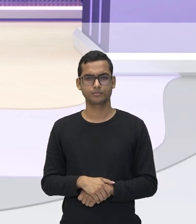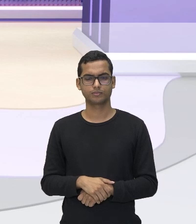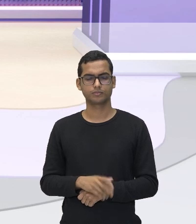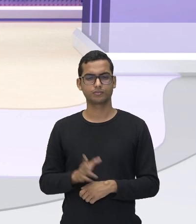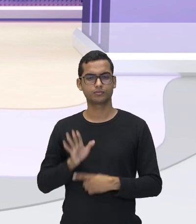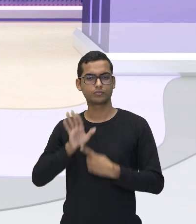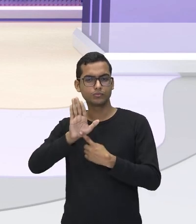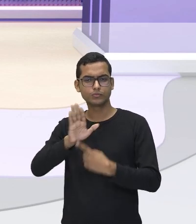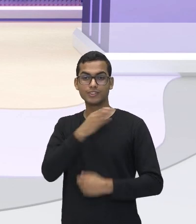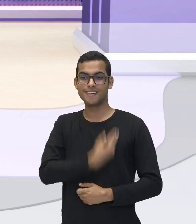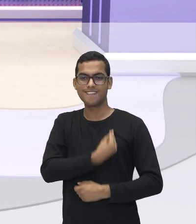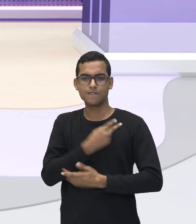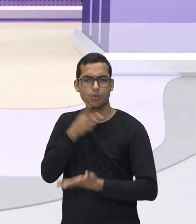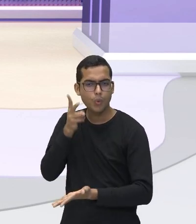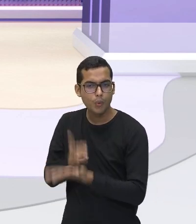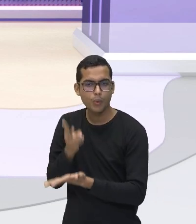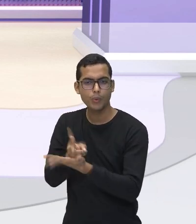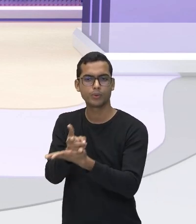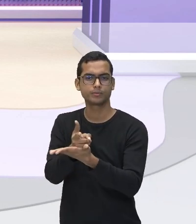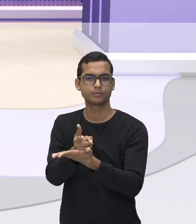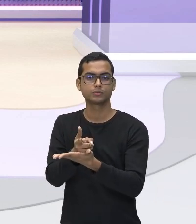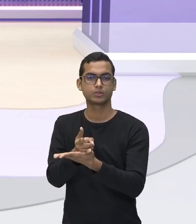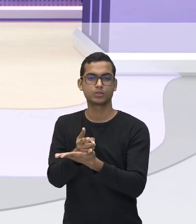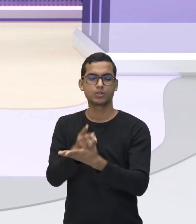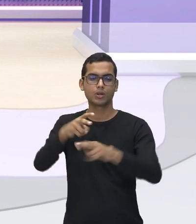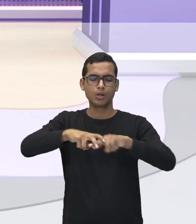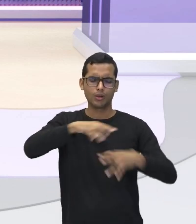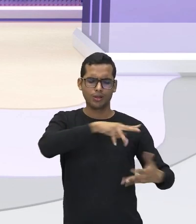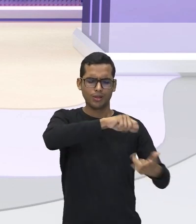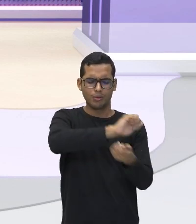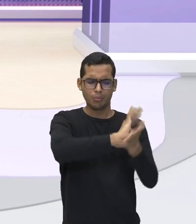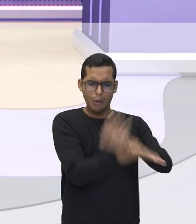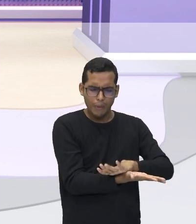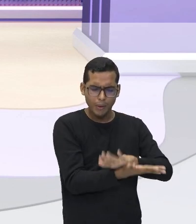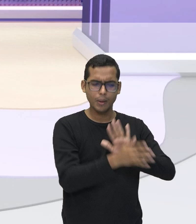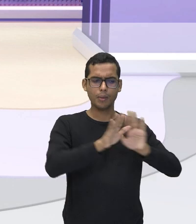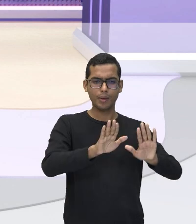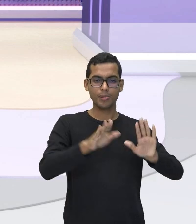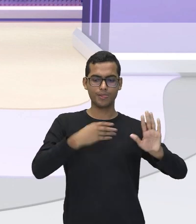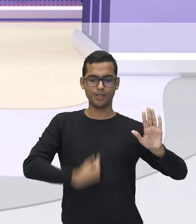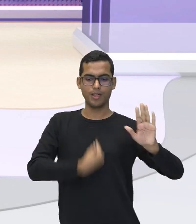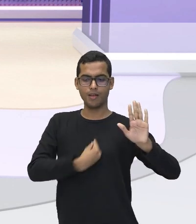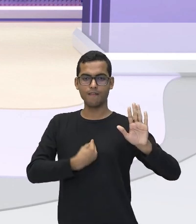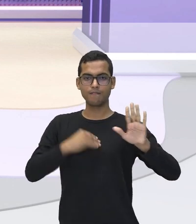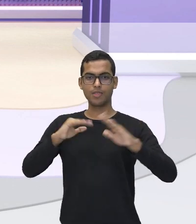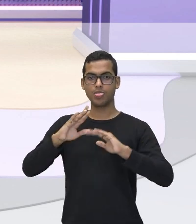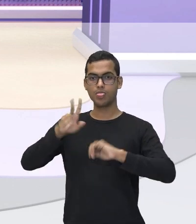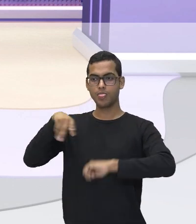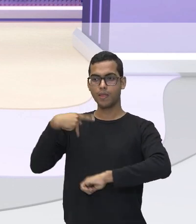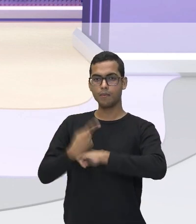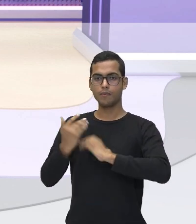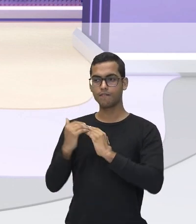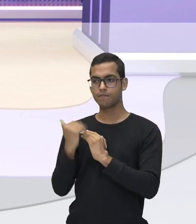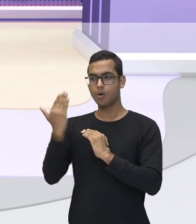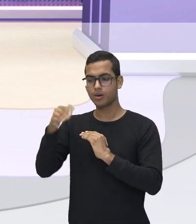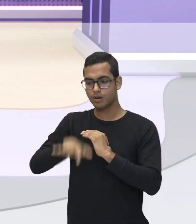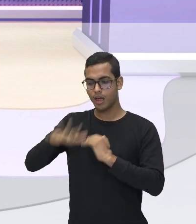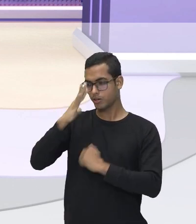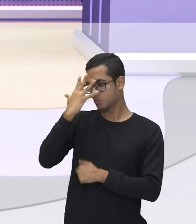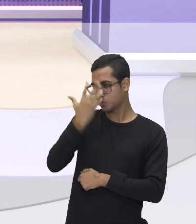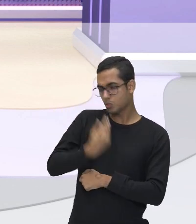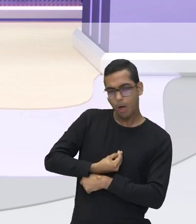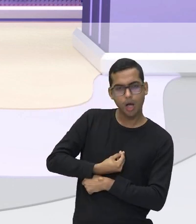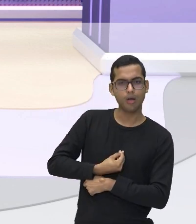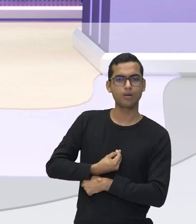vida. Né? O mundo vai terminar, mas ao mesmo tempo a vida, a existência, ela vai continuar de uma